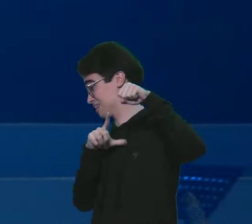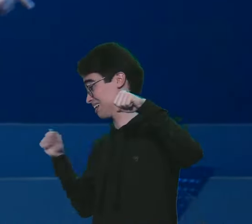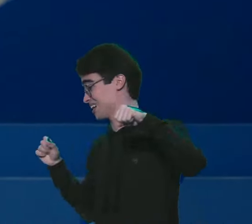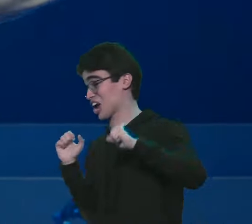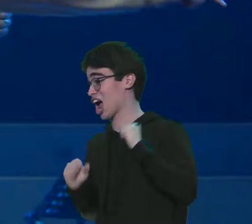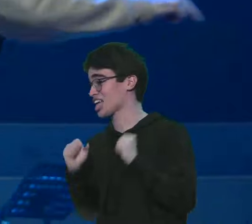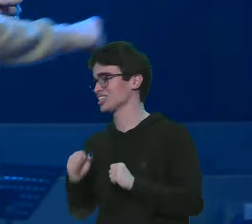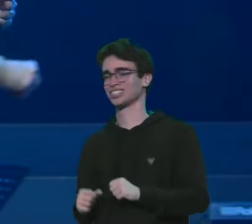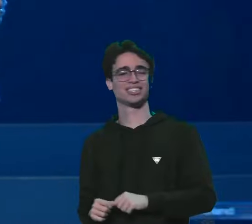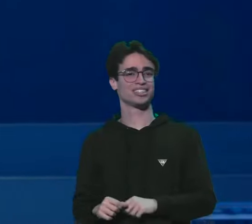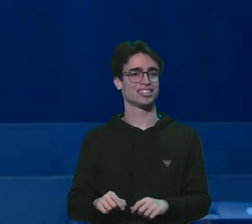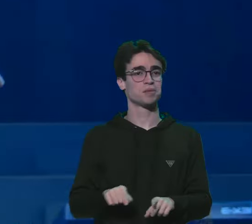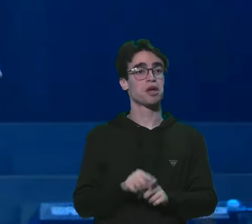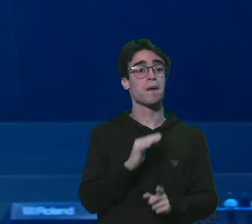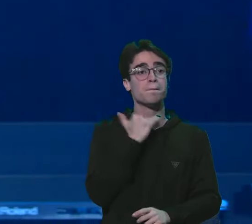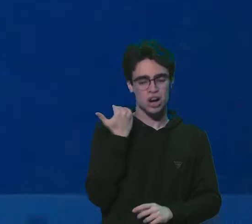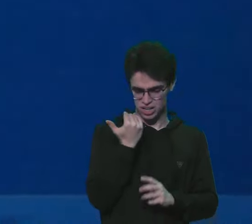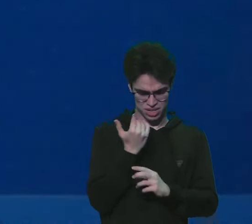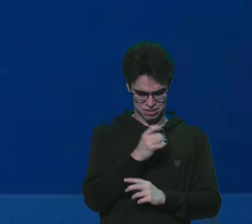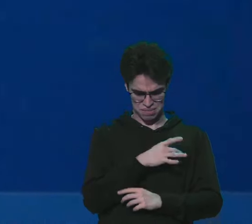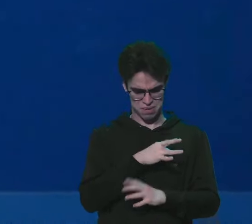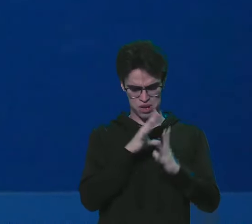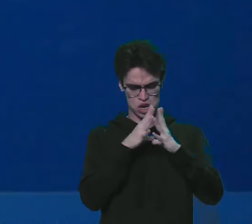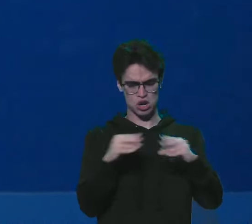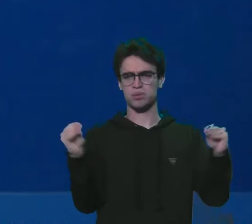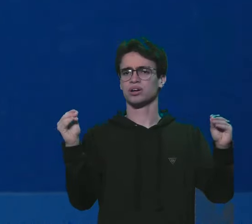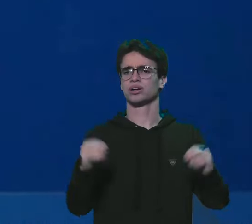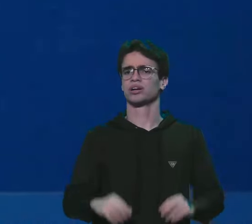Jesus tira o medo da morte.